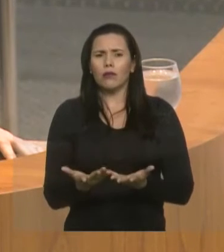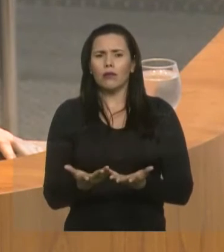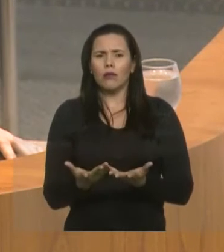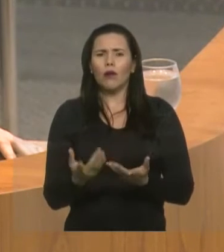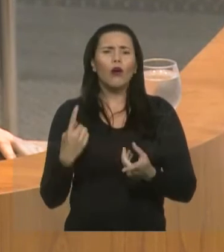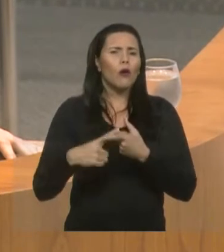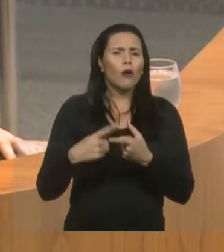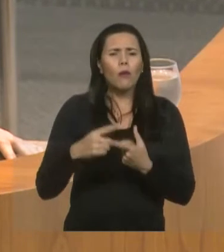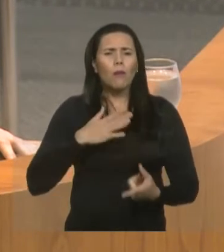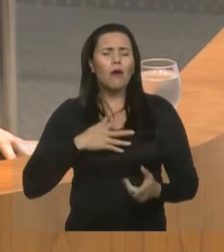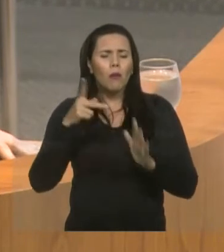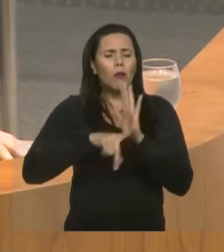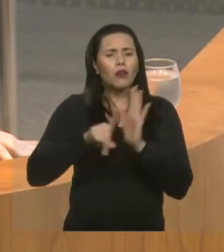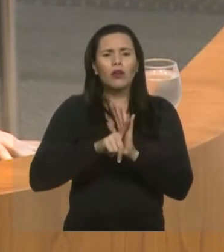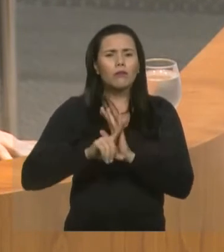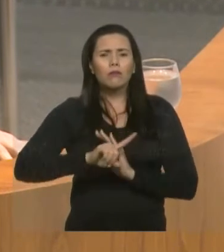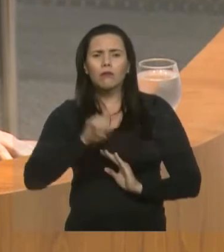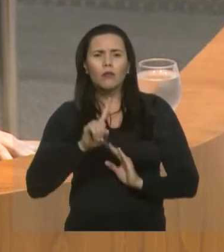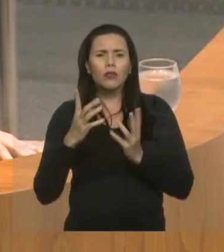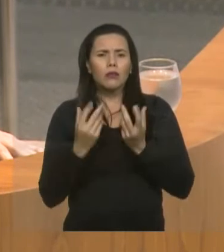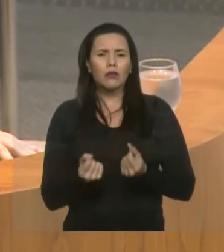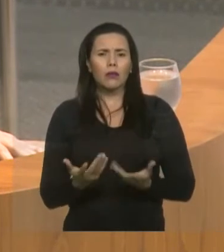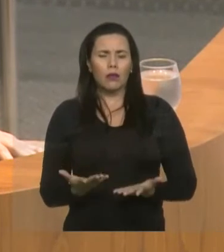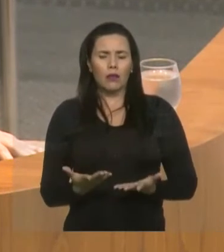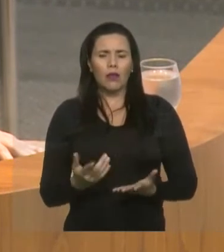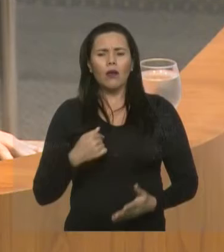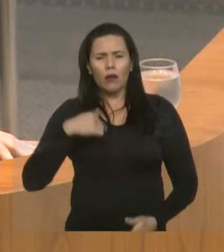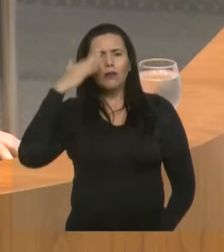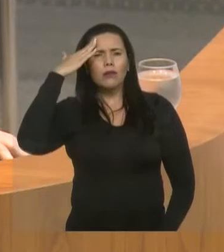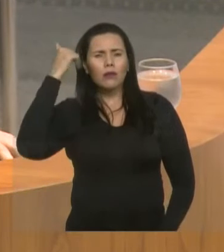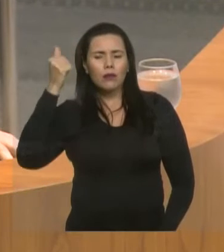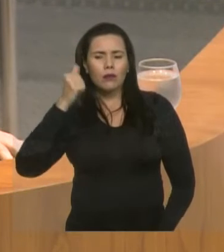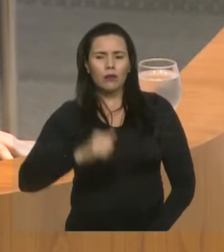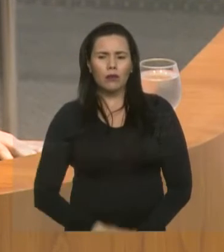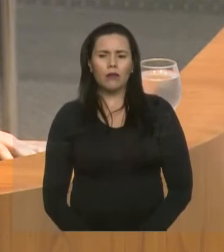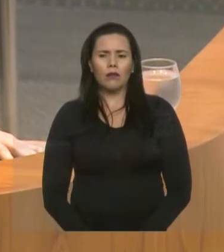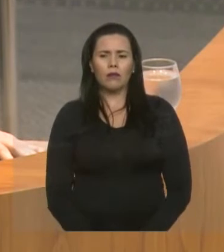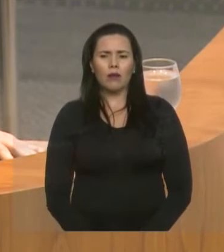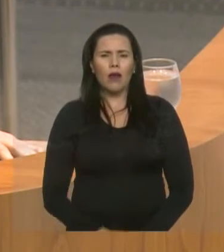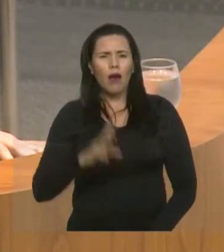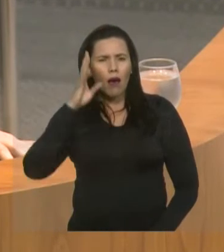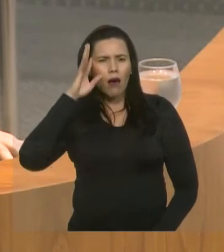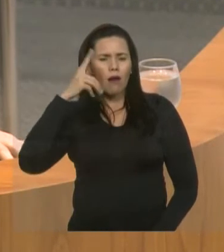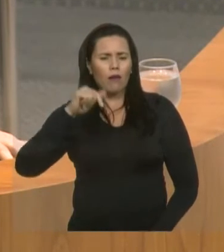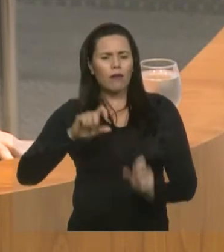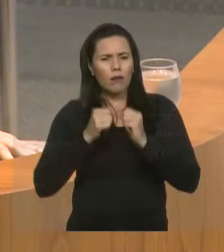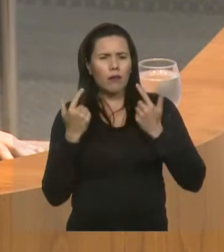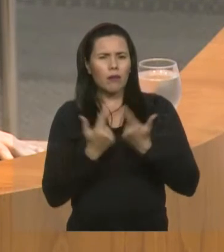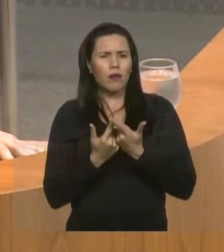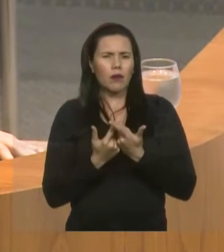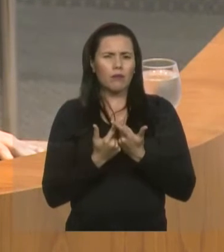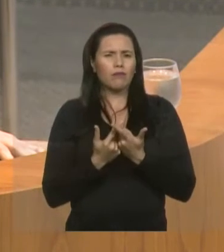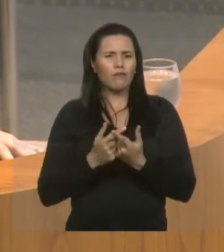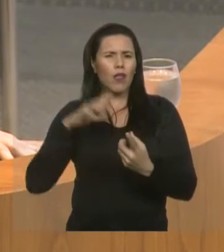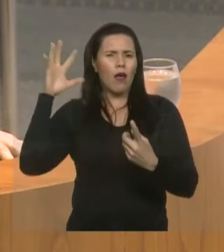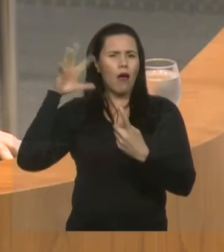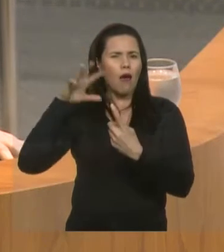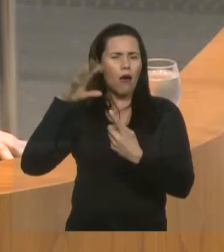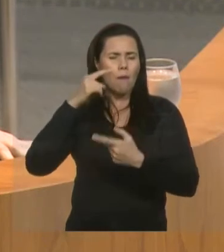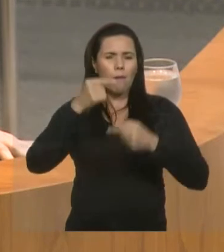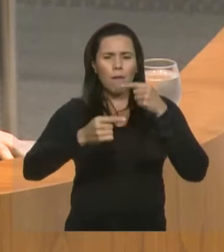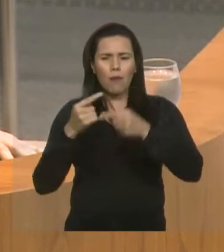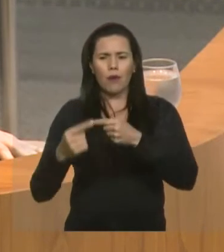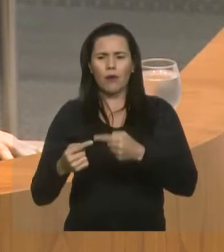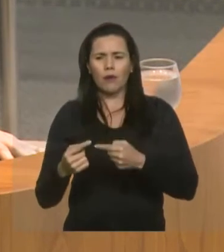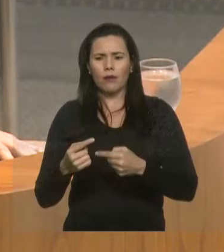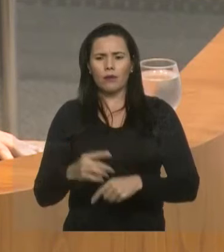Eu sei que as decisões nessa casa, grande parte delas são políticas. Mas proferir decisões políticas não é proferir